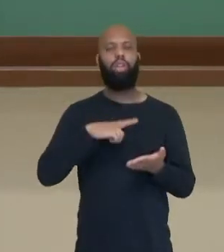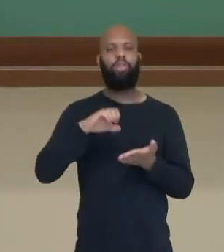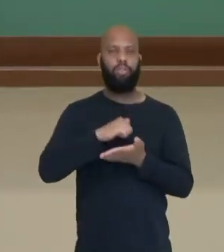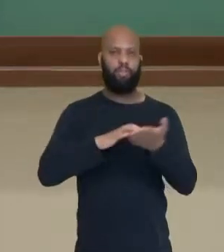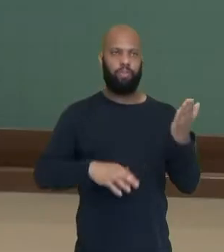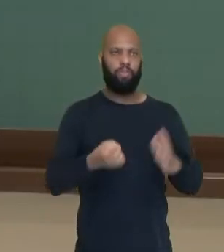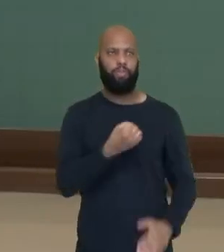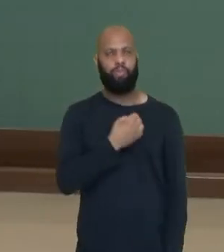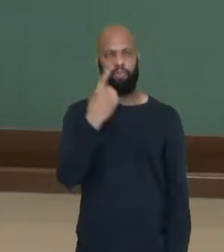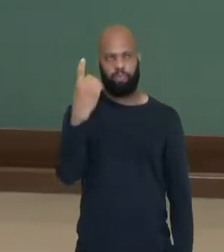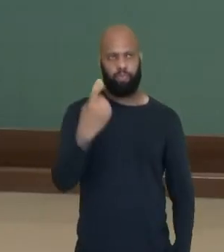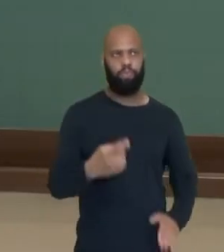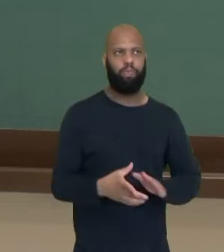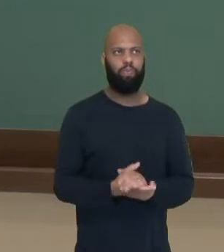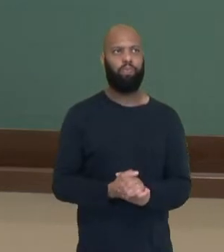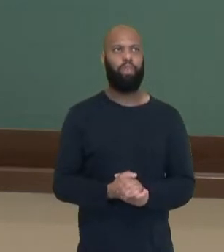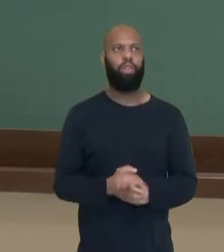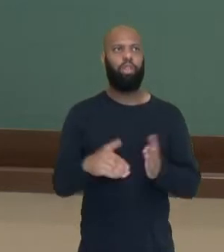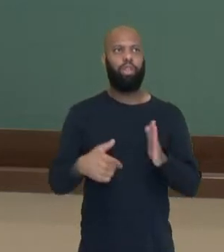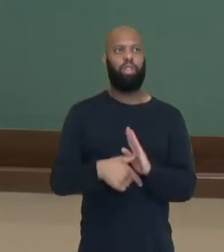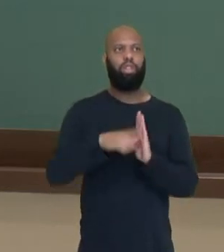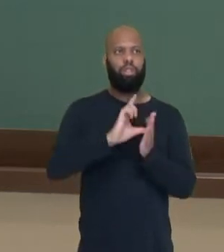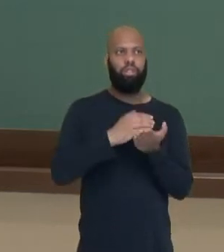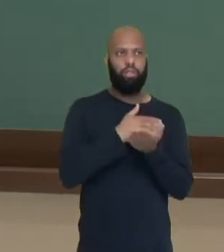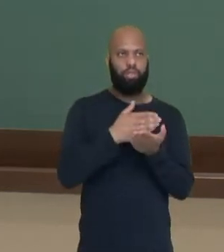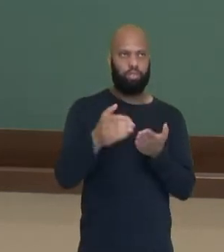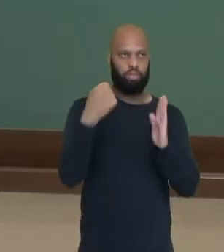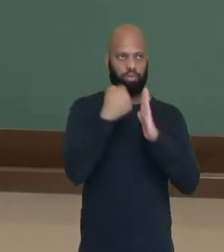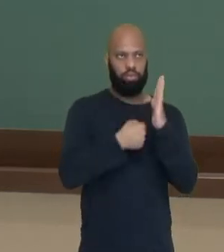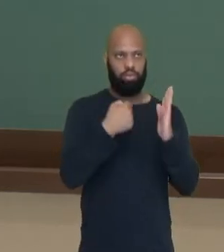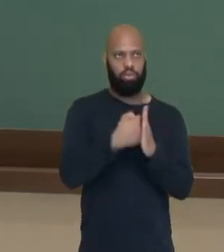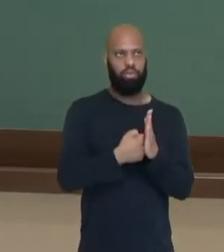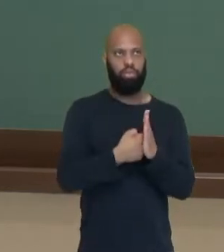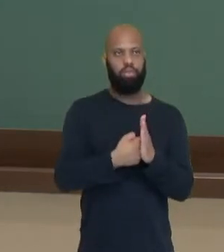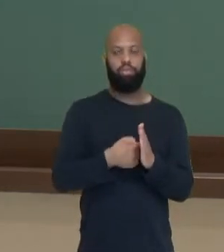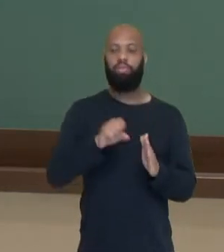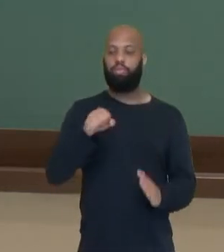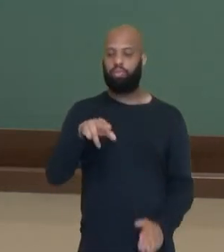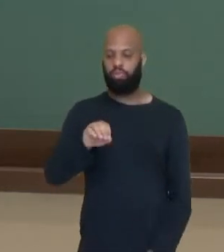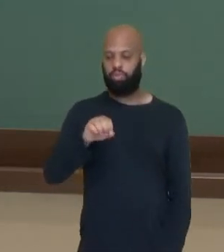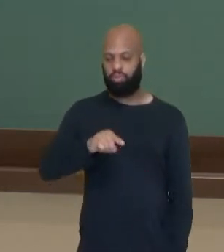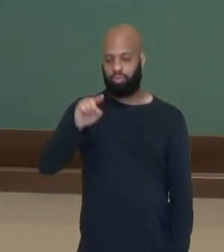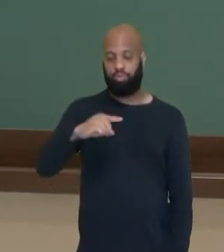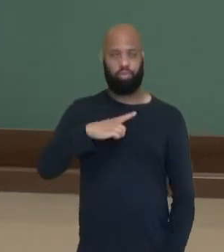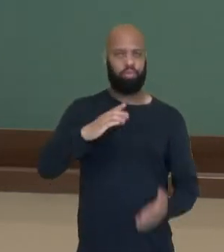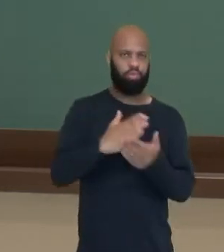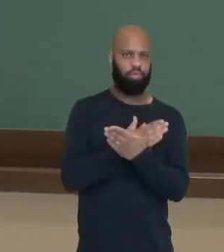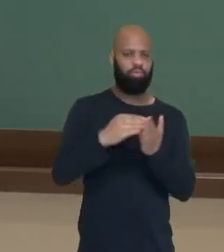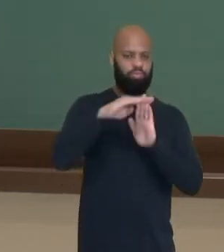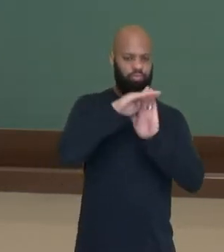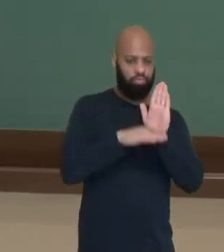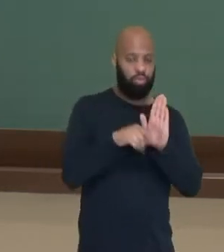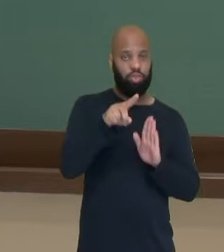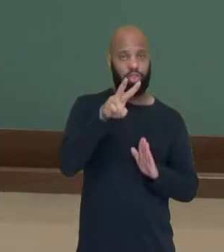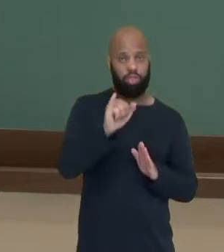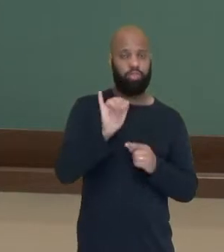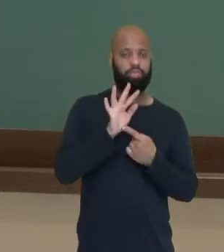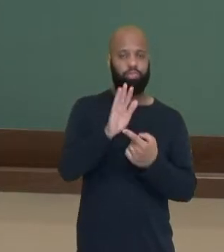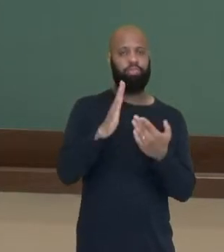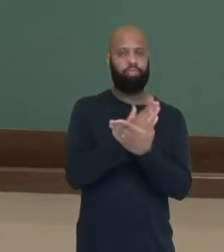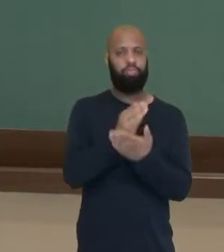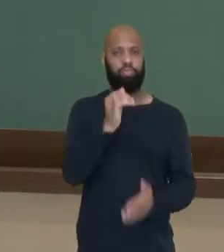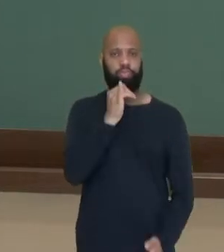Vamos para a nossa primeira atividade. Antes do início da luta, o sumô apresenta alguns rituais. Cite exemplos de alguns